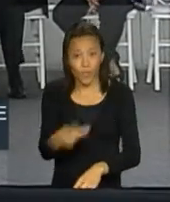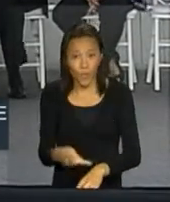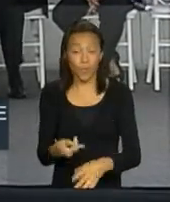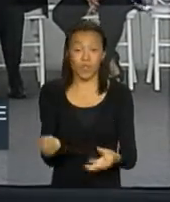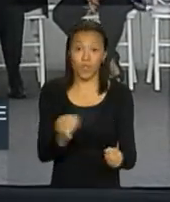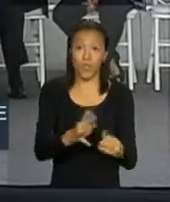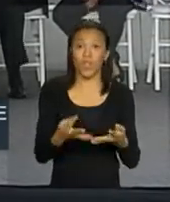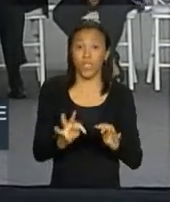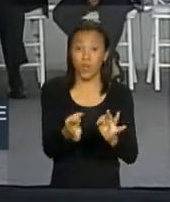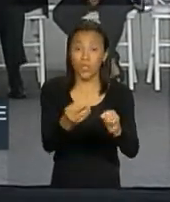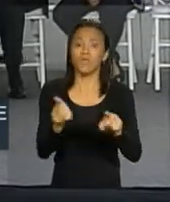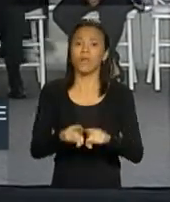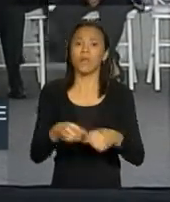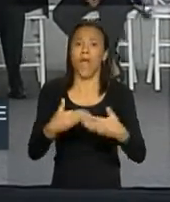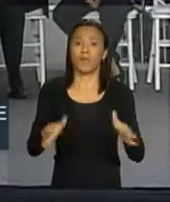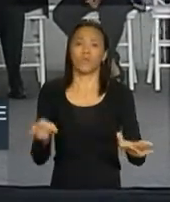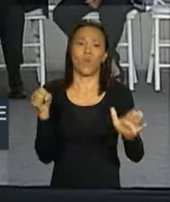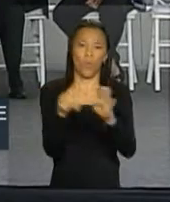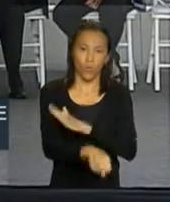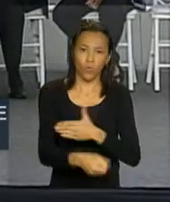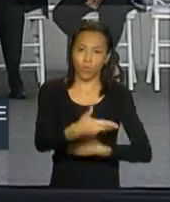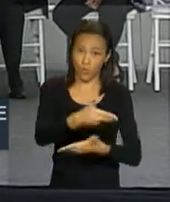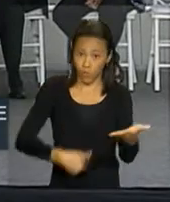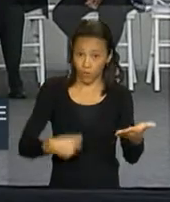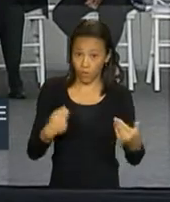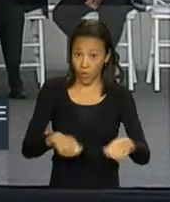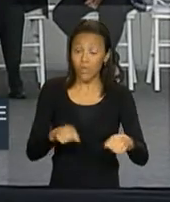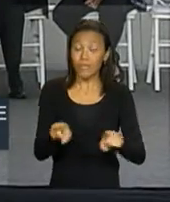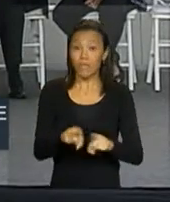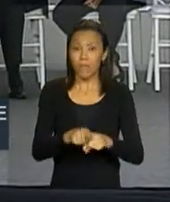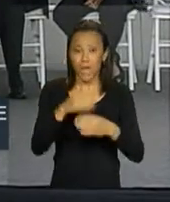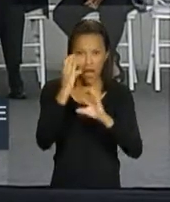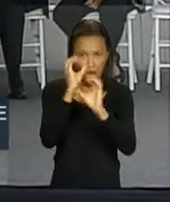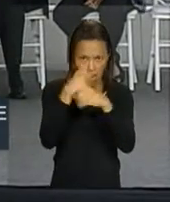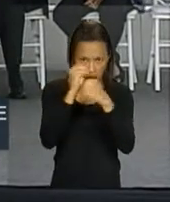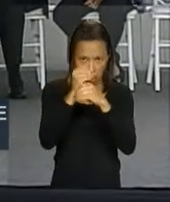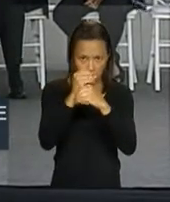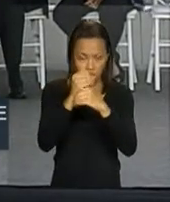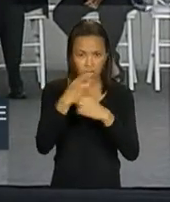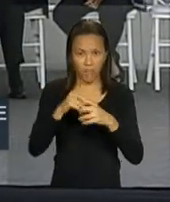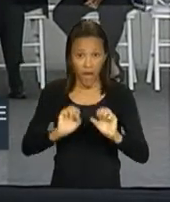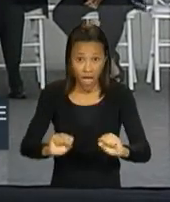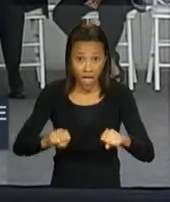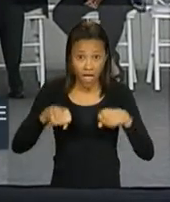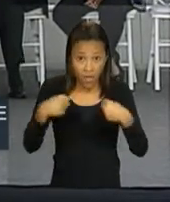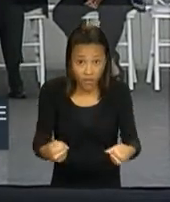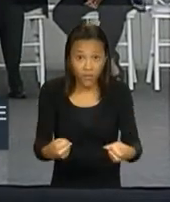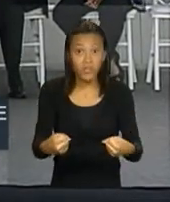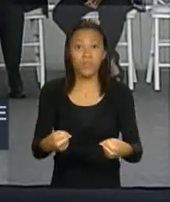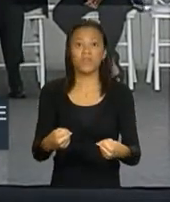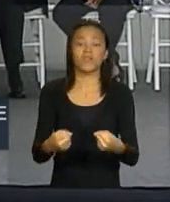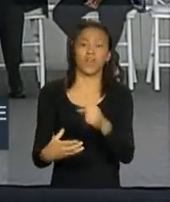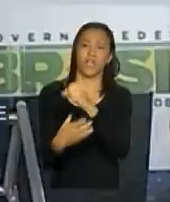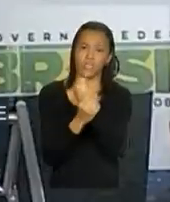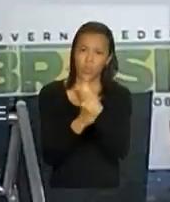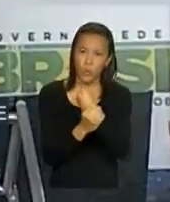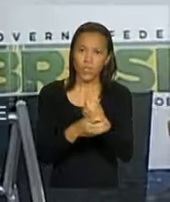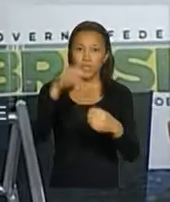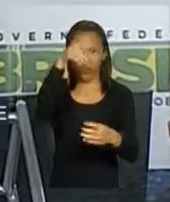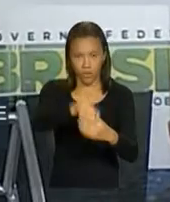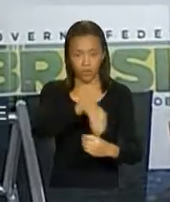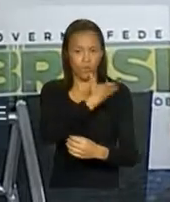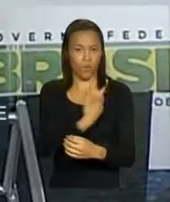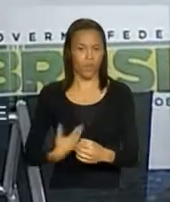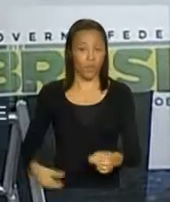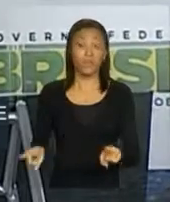realizando concurso e instalando câmaras de monitoramento para reforçar o sistema de segurança pública e